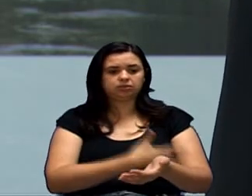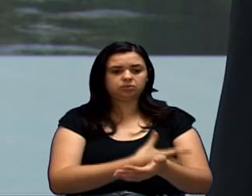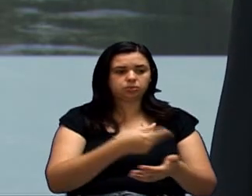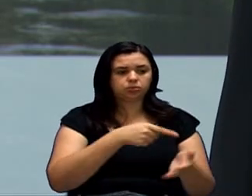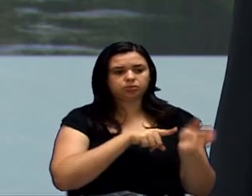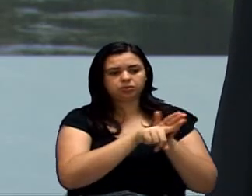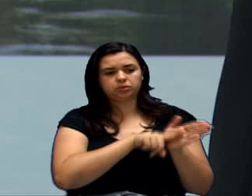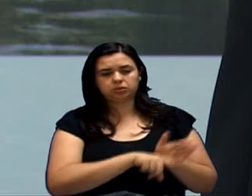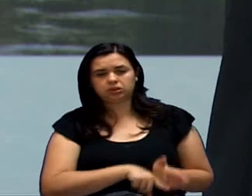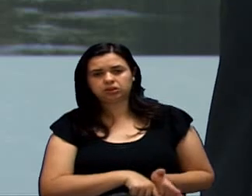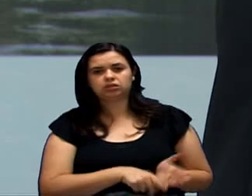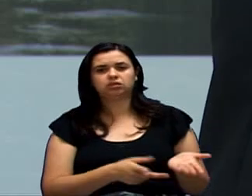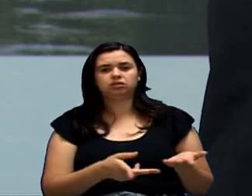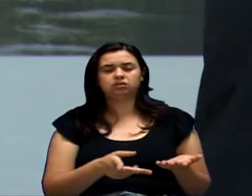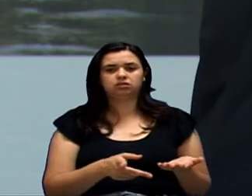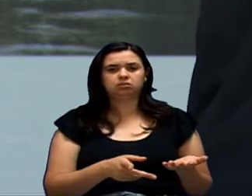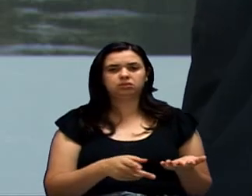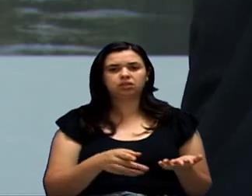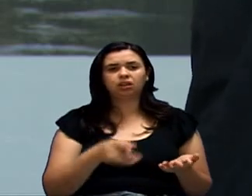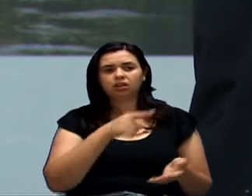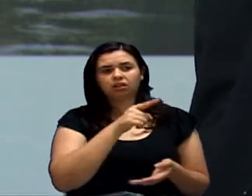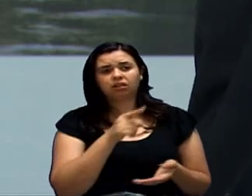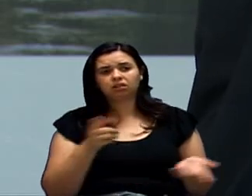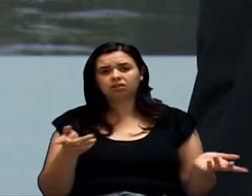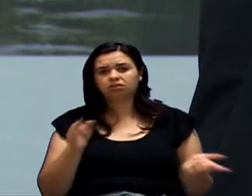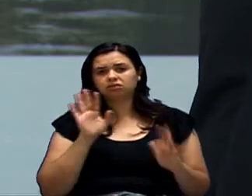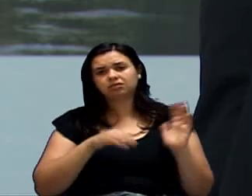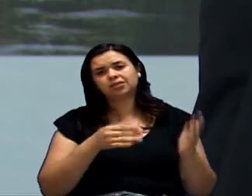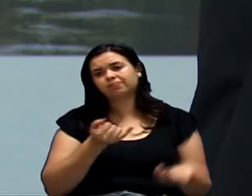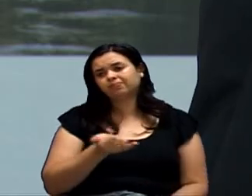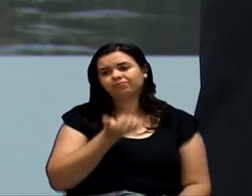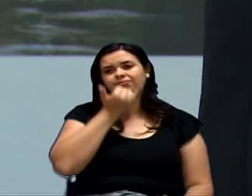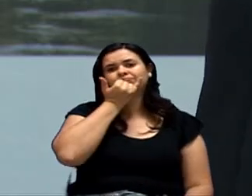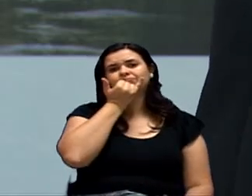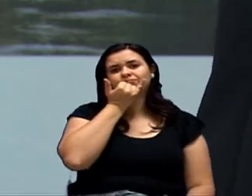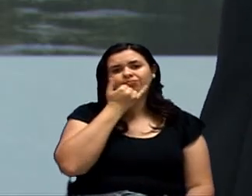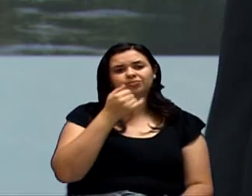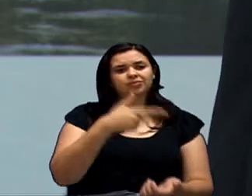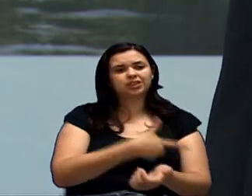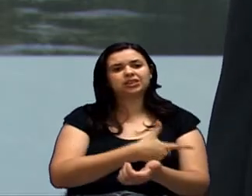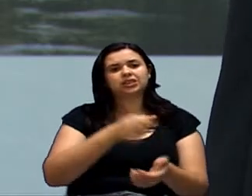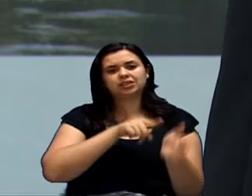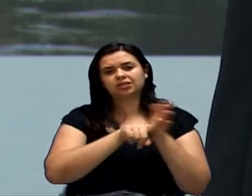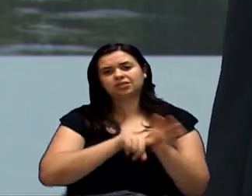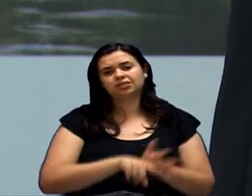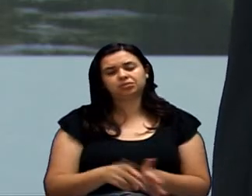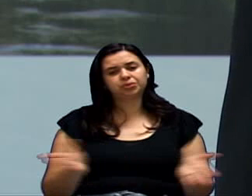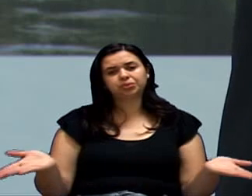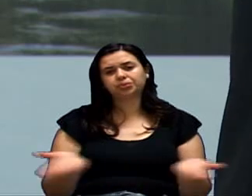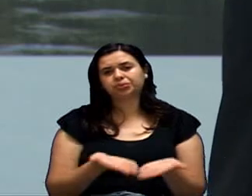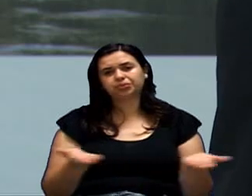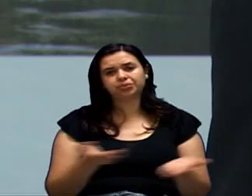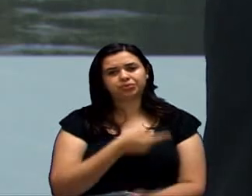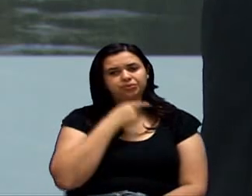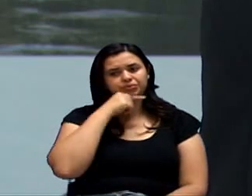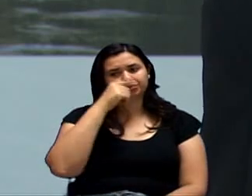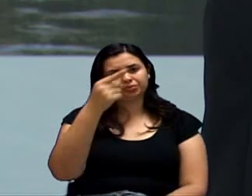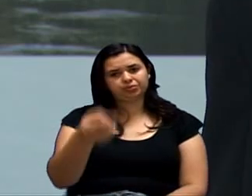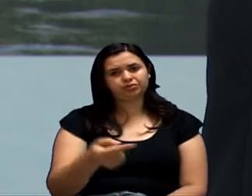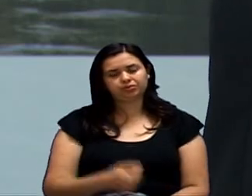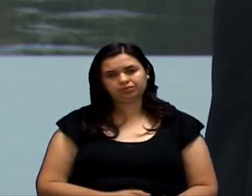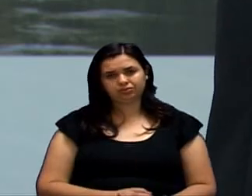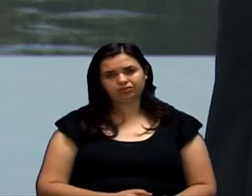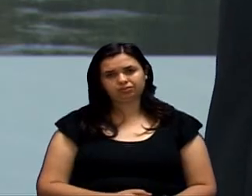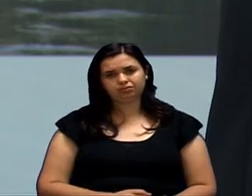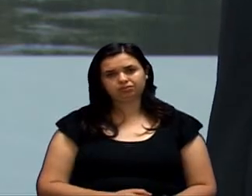saúde e recebe a triste notícia que aquele exame que ele precisa, a pessoa contribui